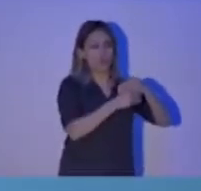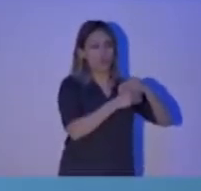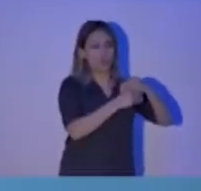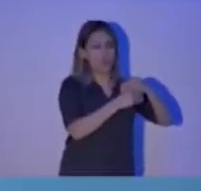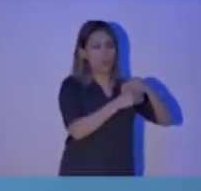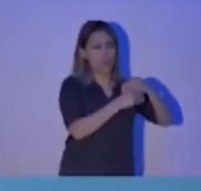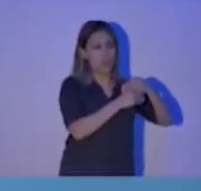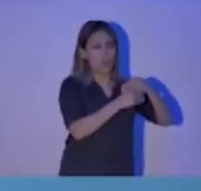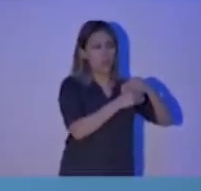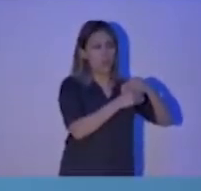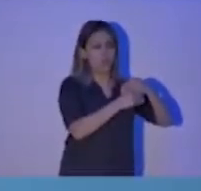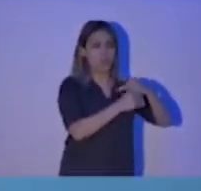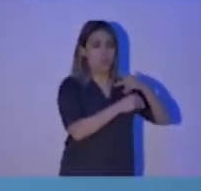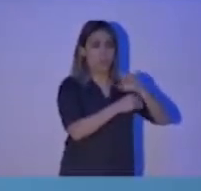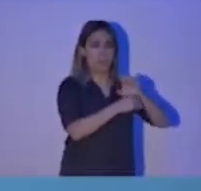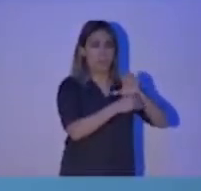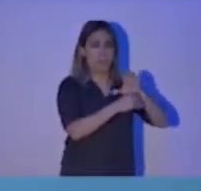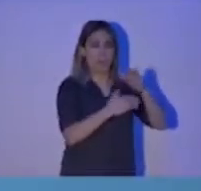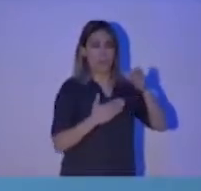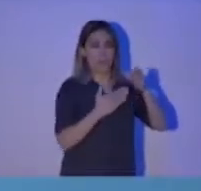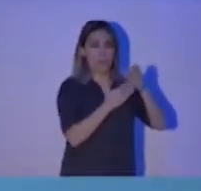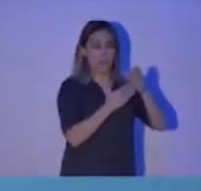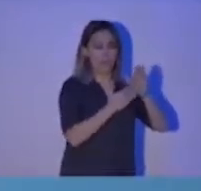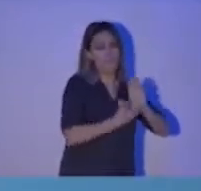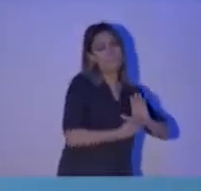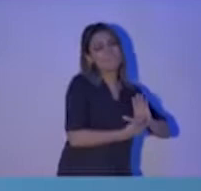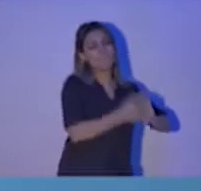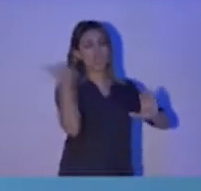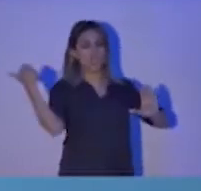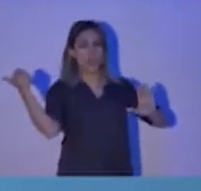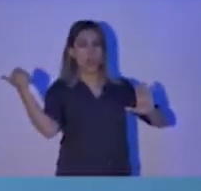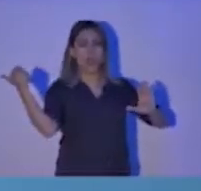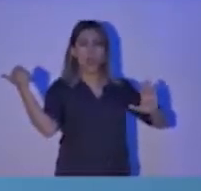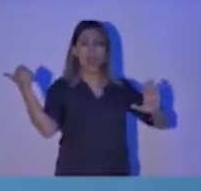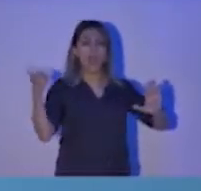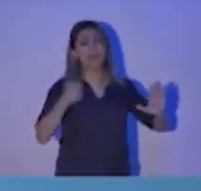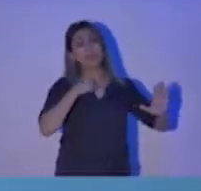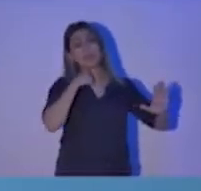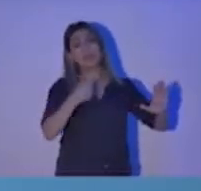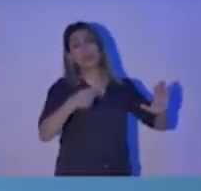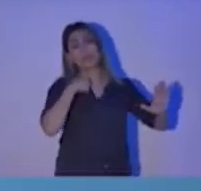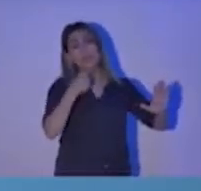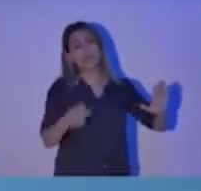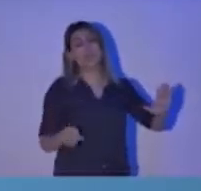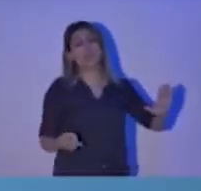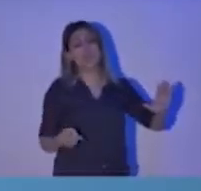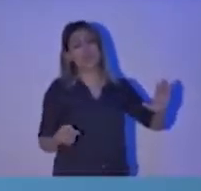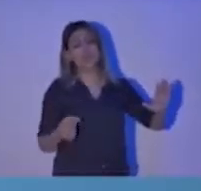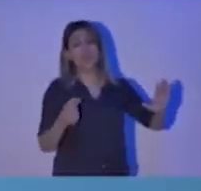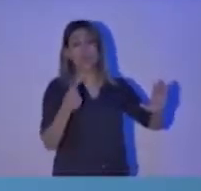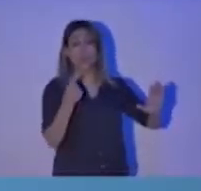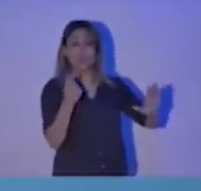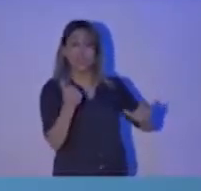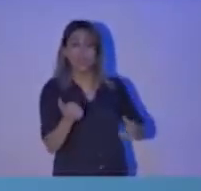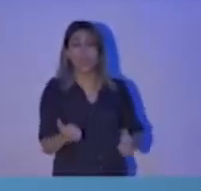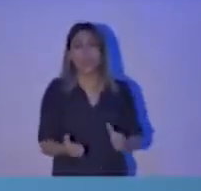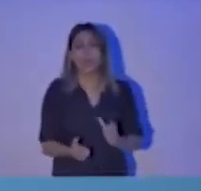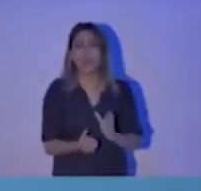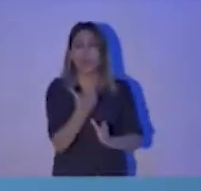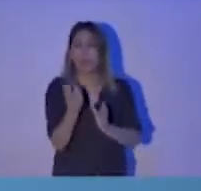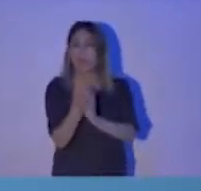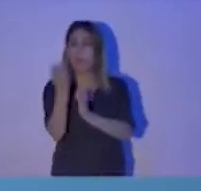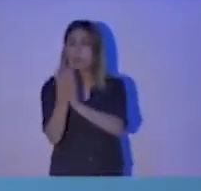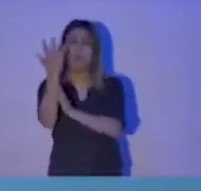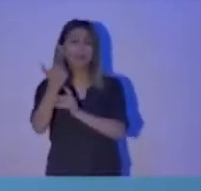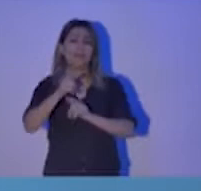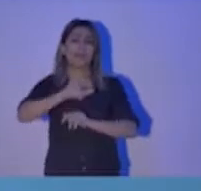Pessoal, revogar a PEC do teto não faz aparecer dinheiro no Brasil. Dinheiro não aparece. Dinheiro